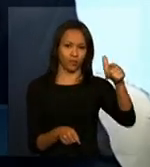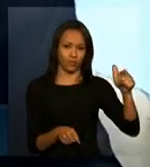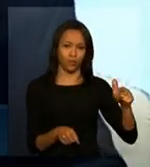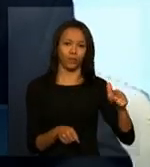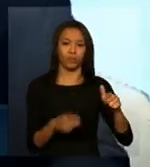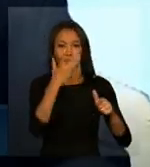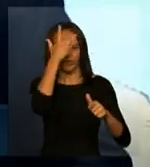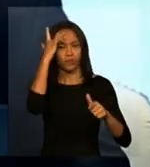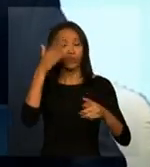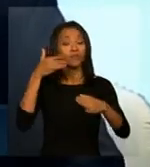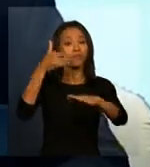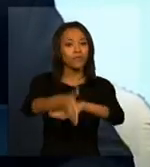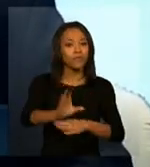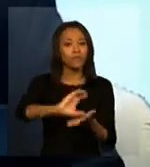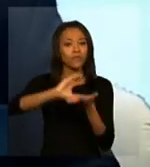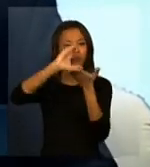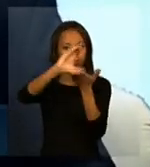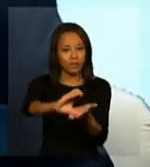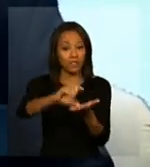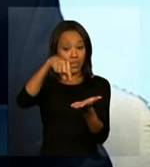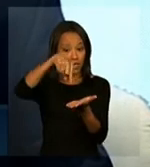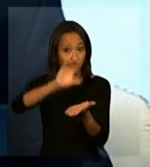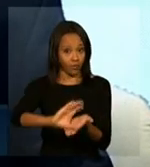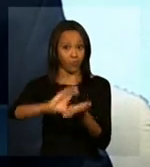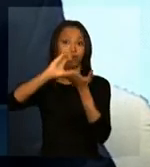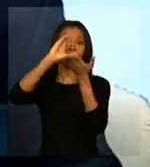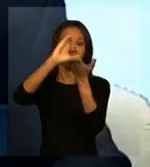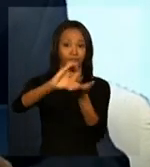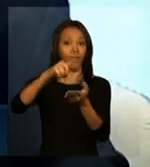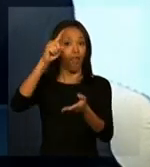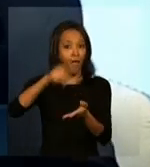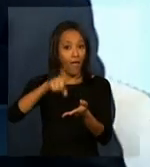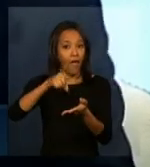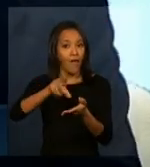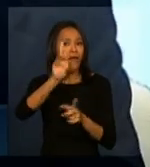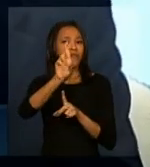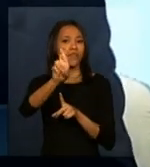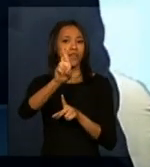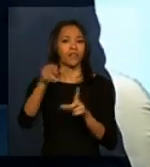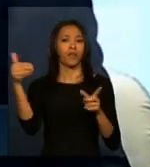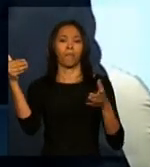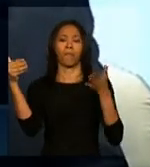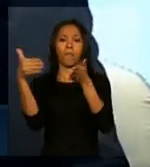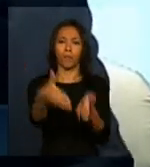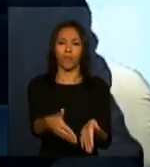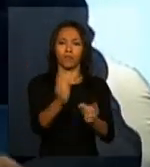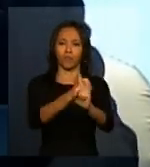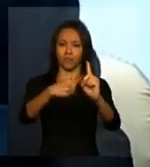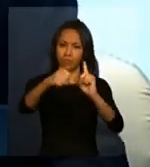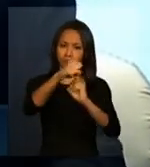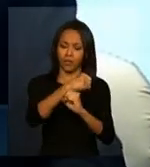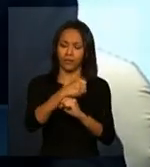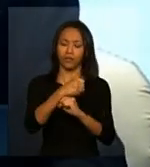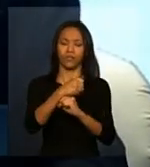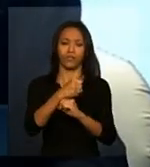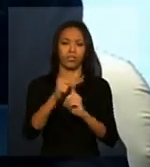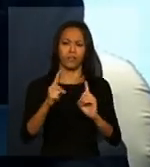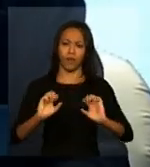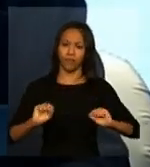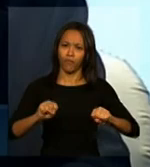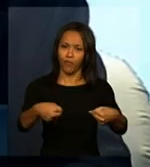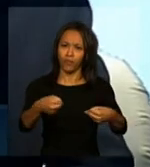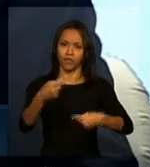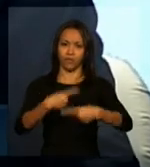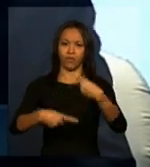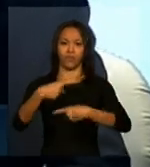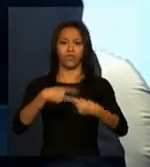conselhos, esse símbolo que é a participação da sociedade na construção, na consolidação dessa política que é o